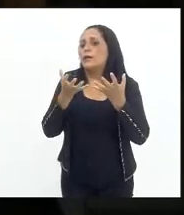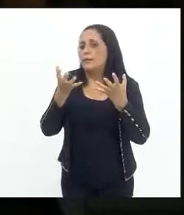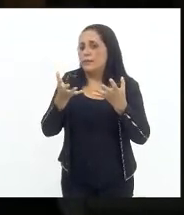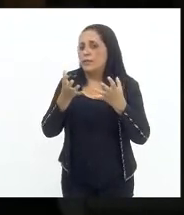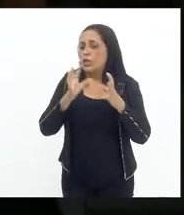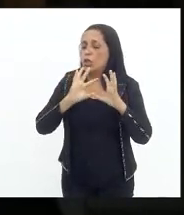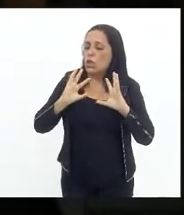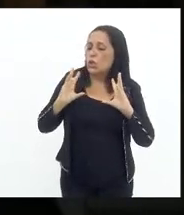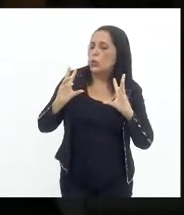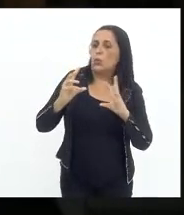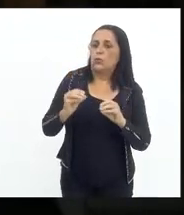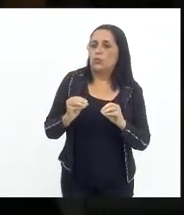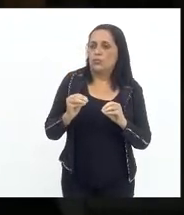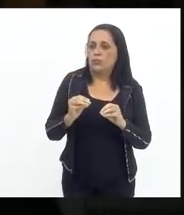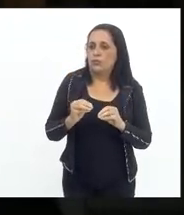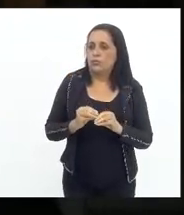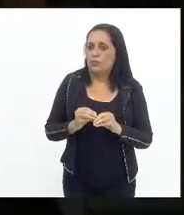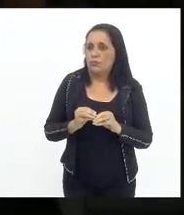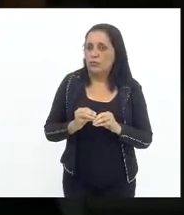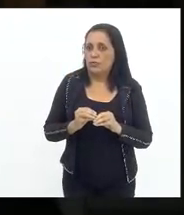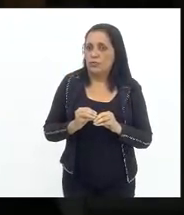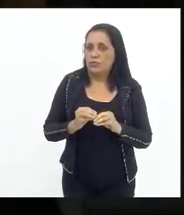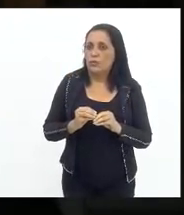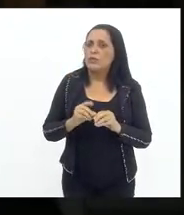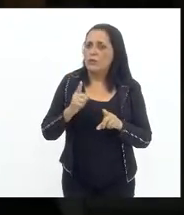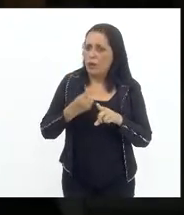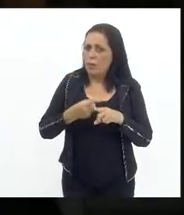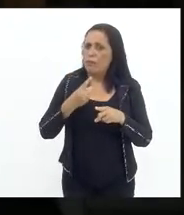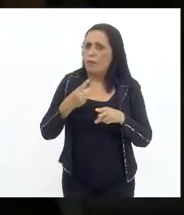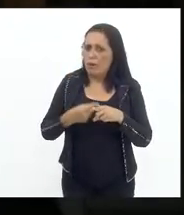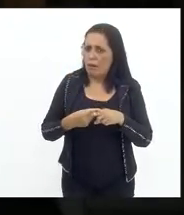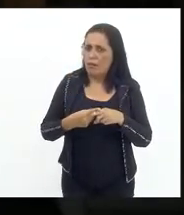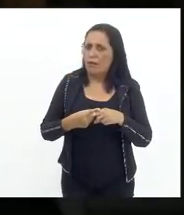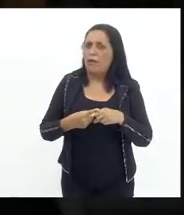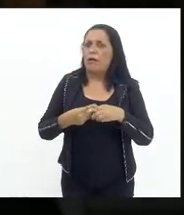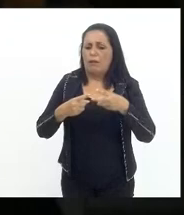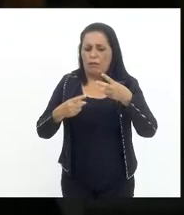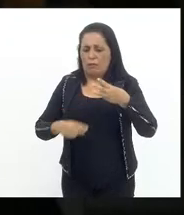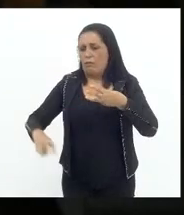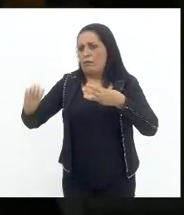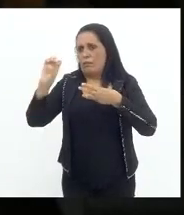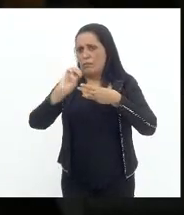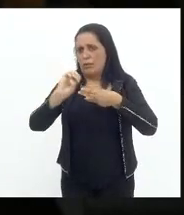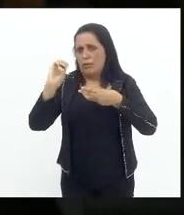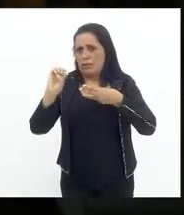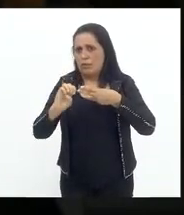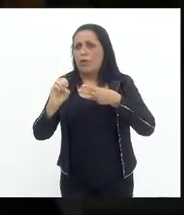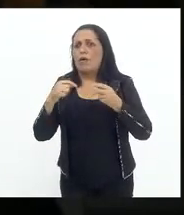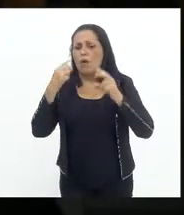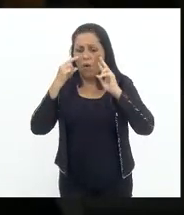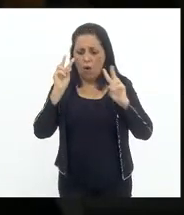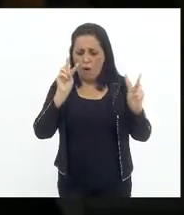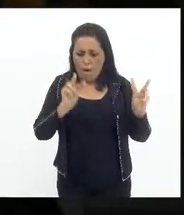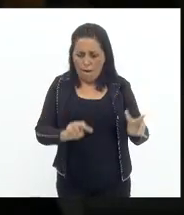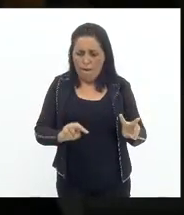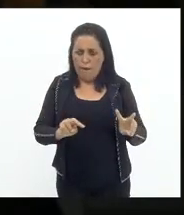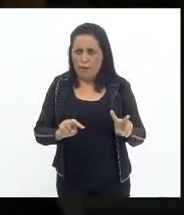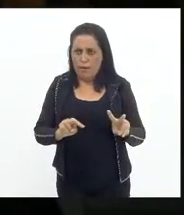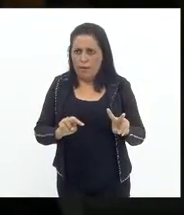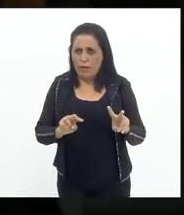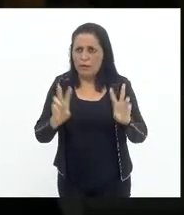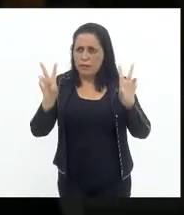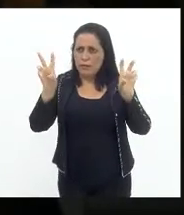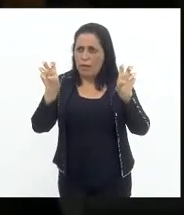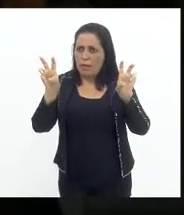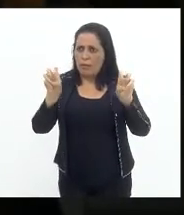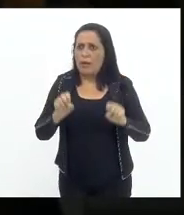que todos, inclusive o Poder Executivo, bote o olhar sobre esse tema, porque